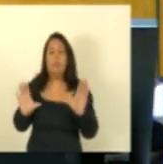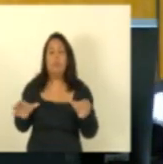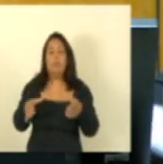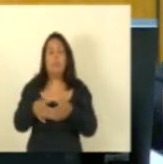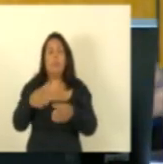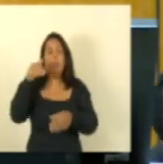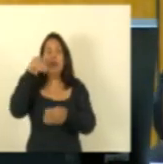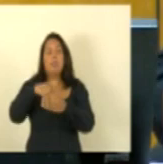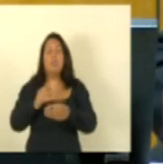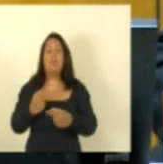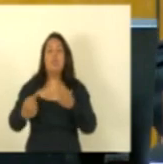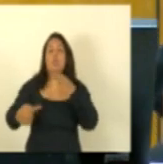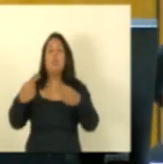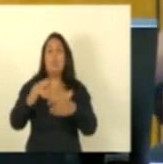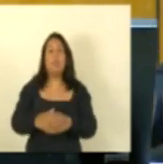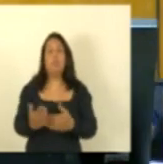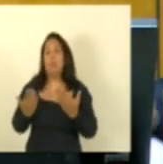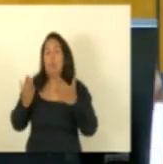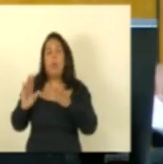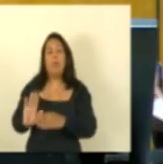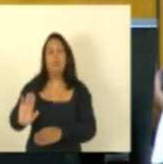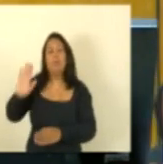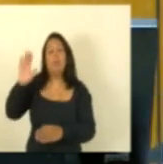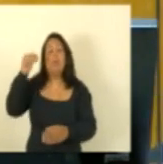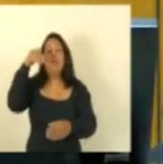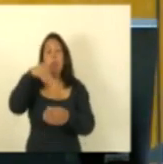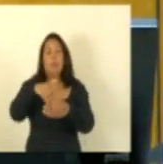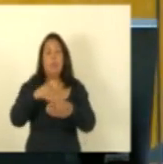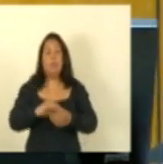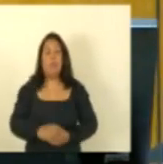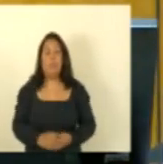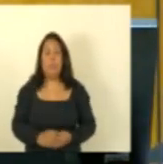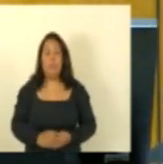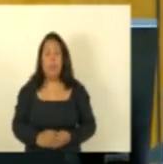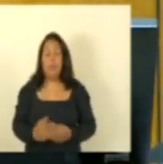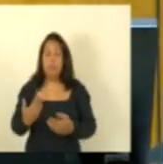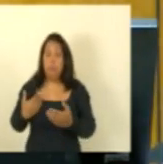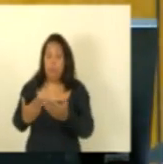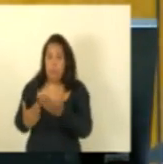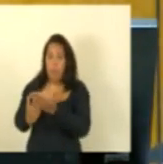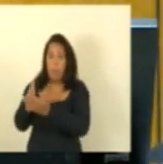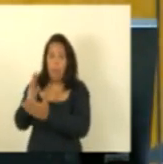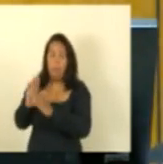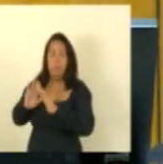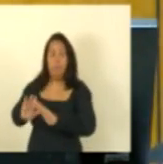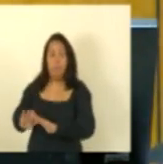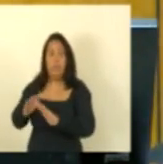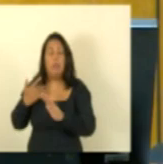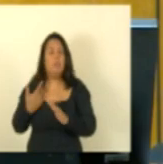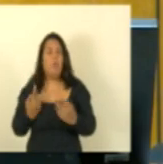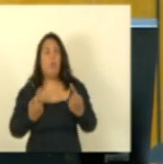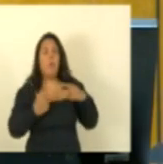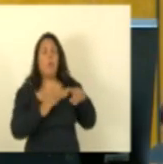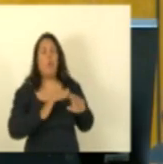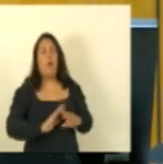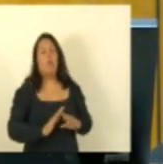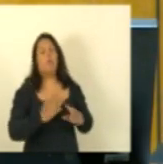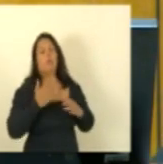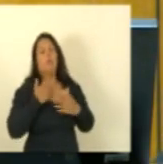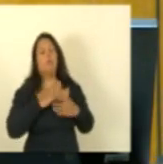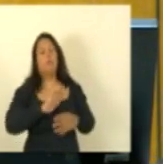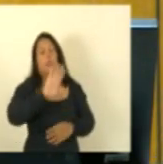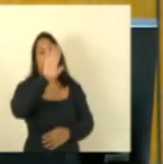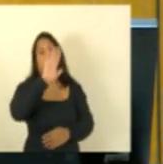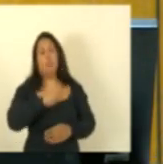votação. Em discussão. Não havendo quem queira discutir, em votação. Os deputados que aprovam permaneçam como se encontram, os contrários se